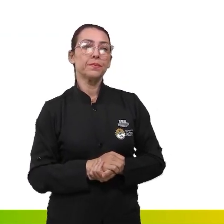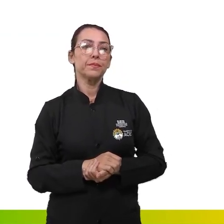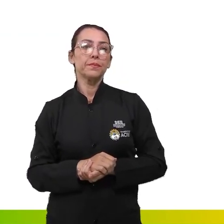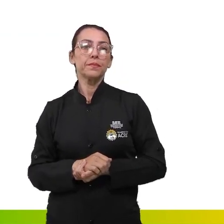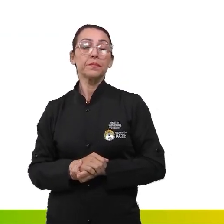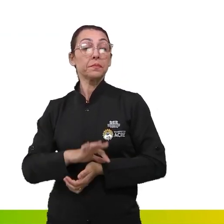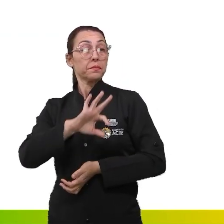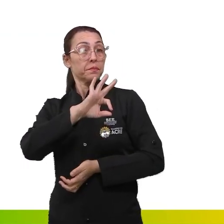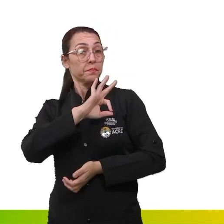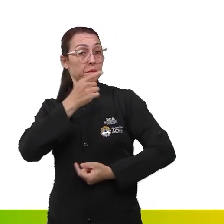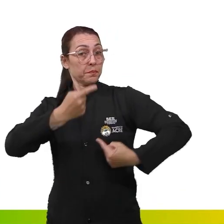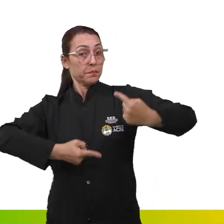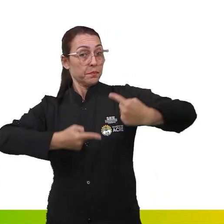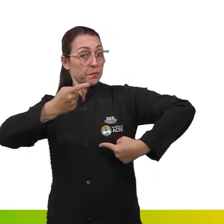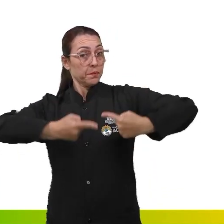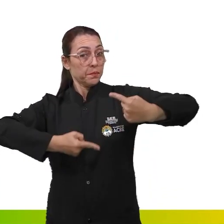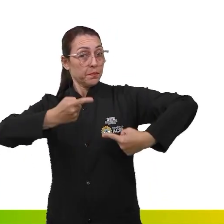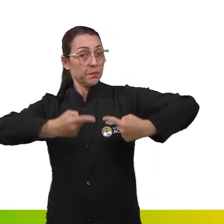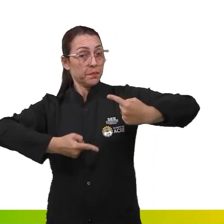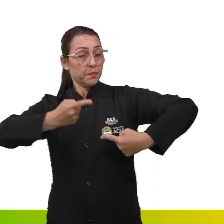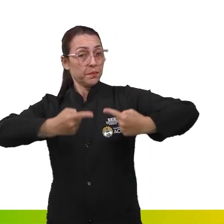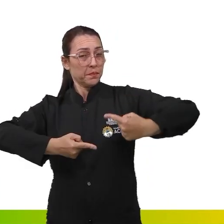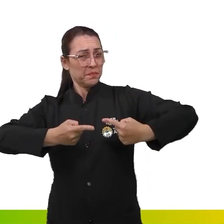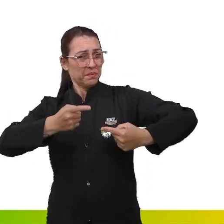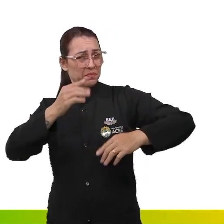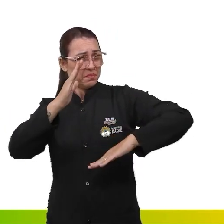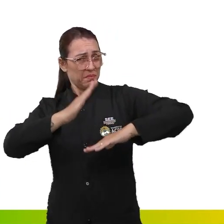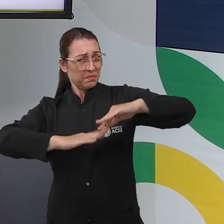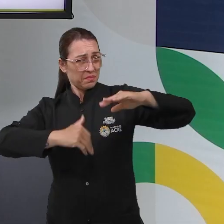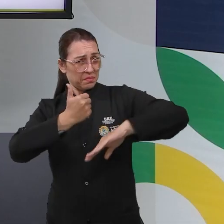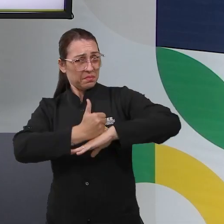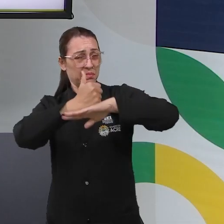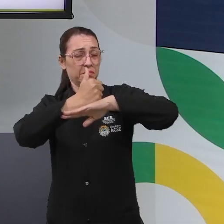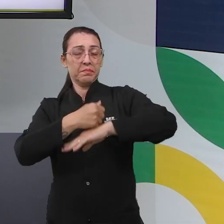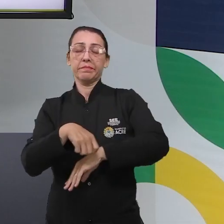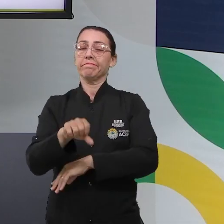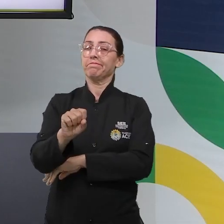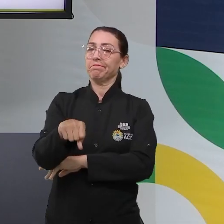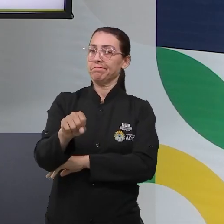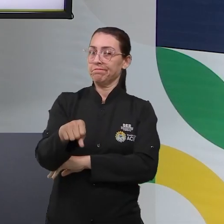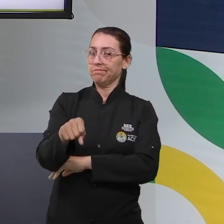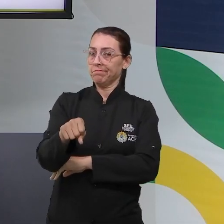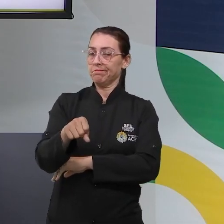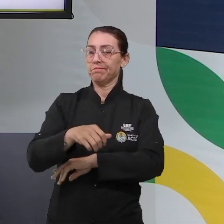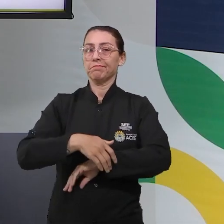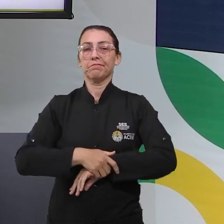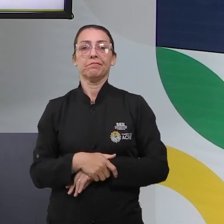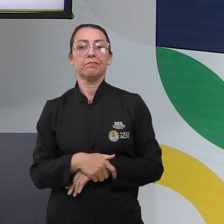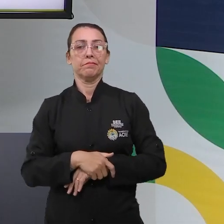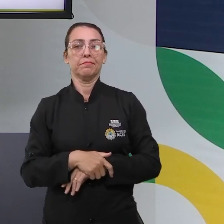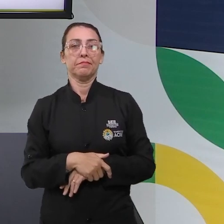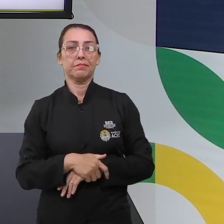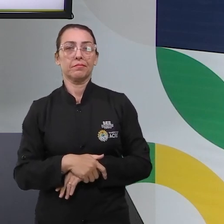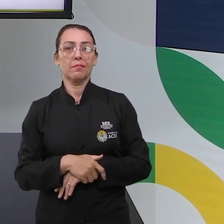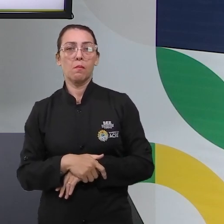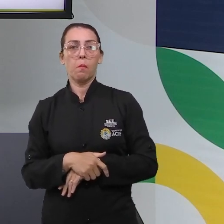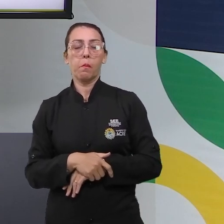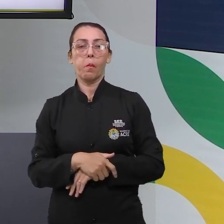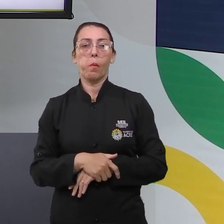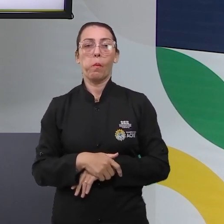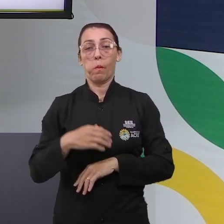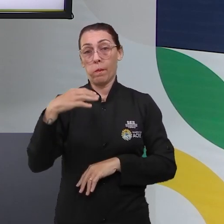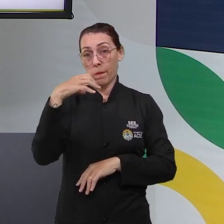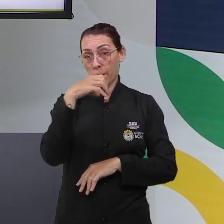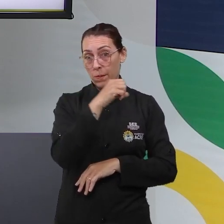dele. Política, a pessoa política é a profissão, com certeza é uma profissão. Claro que é uma profissão